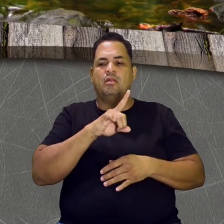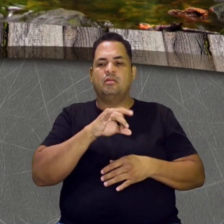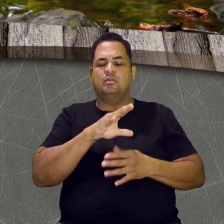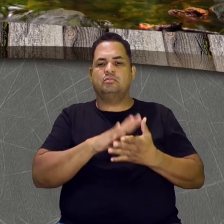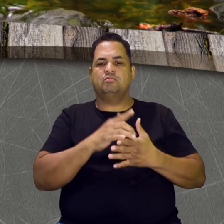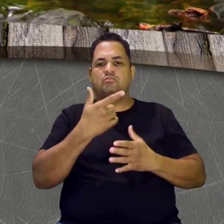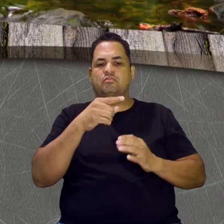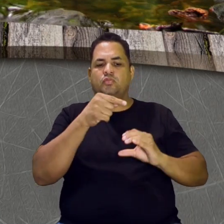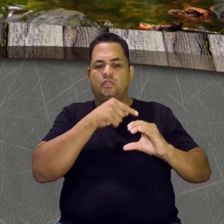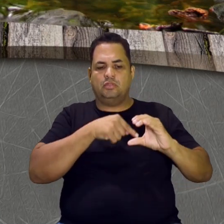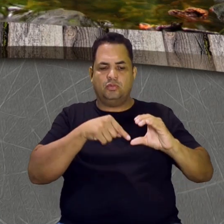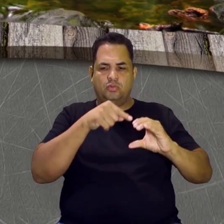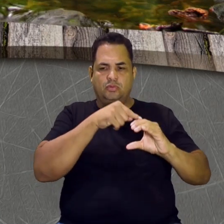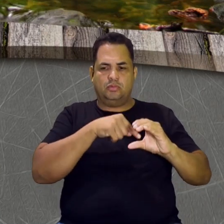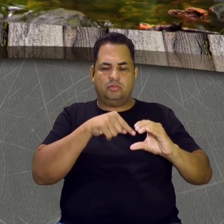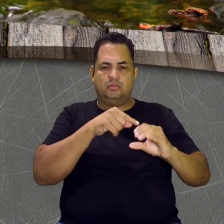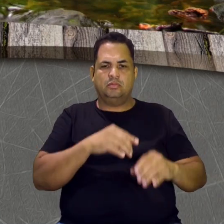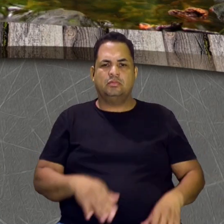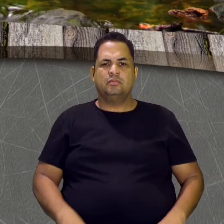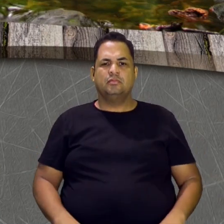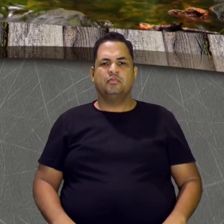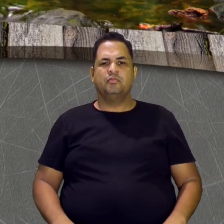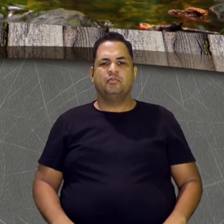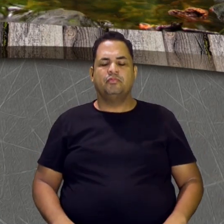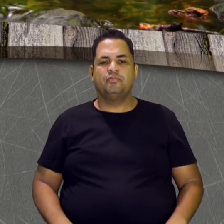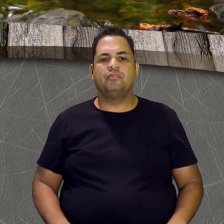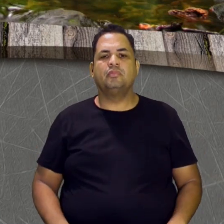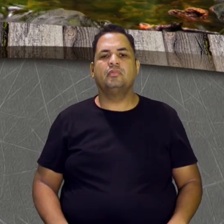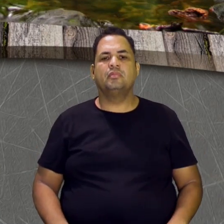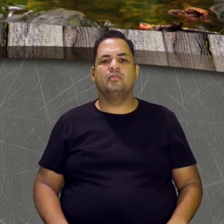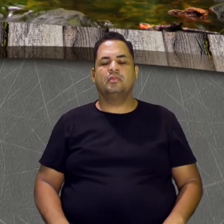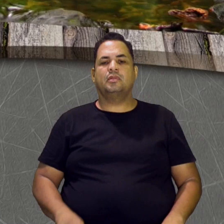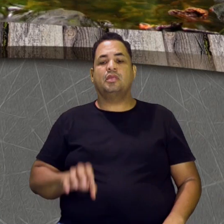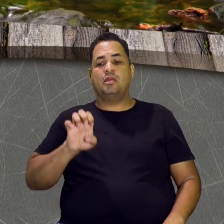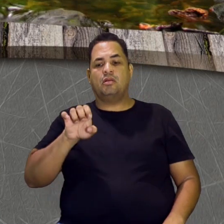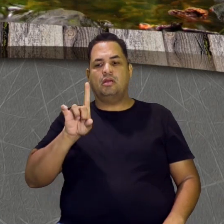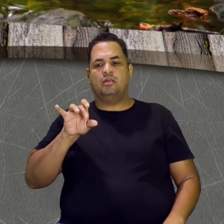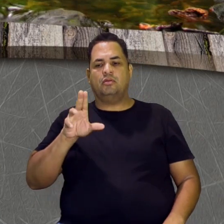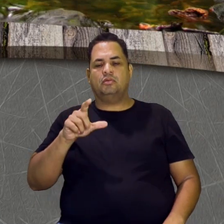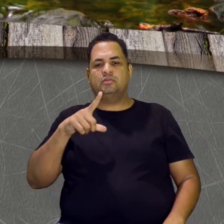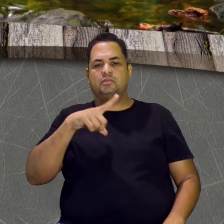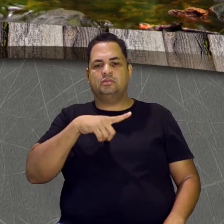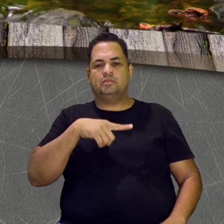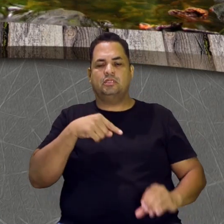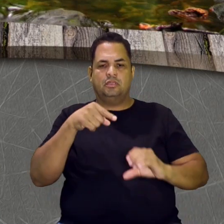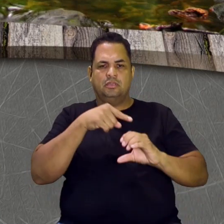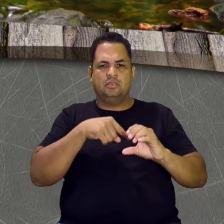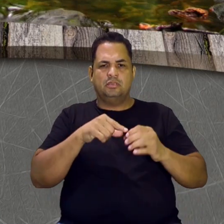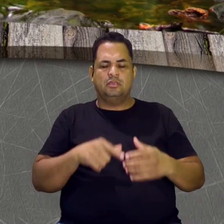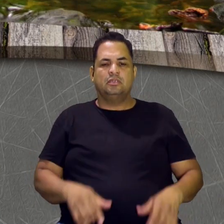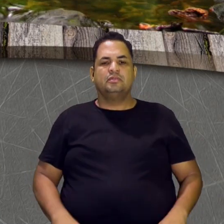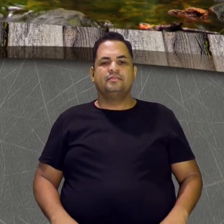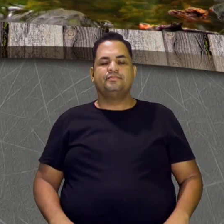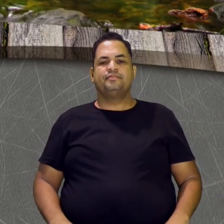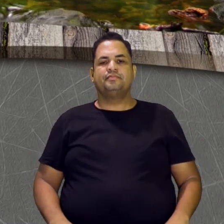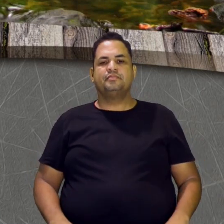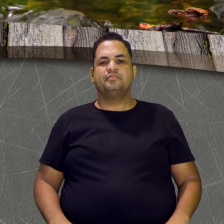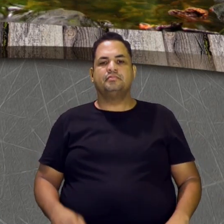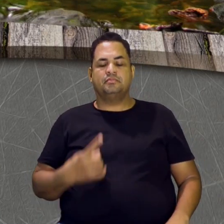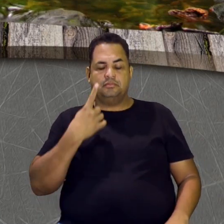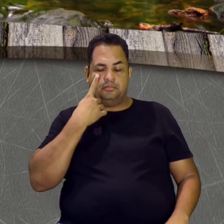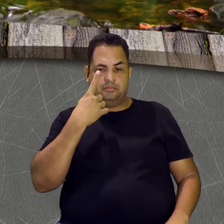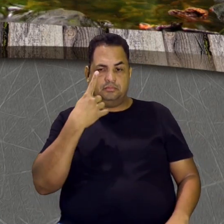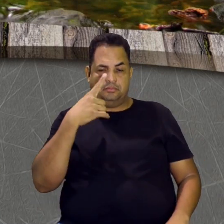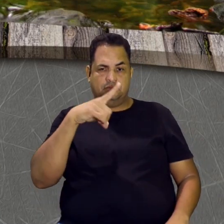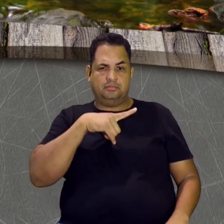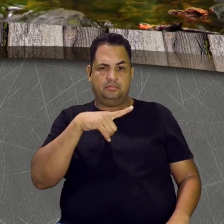célula desprovida de núcleo. Eucarionte, com o núcleo. Ok, aí vem todos os outros grupos. E aí a gente viu